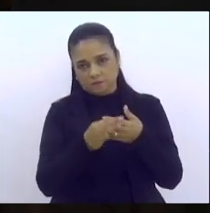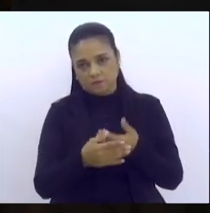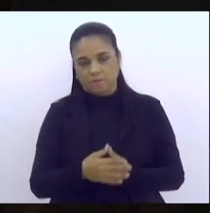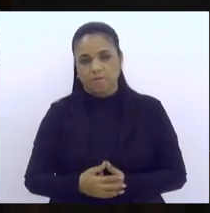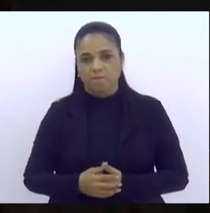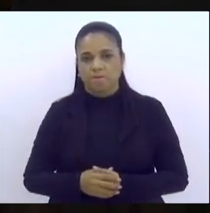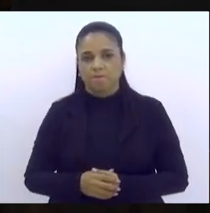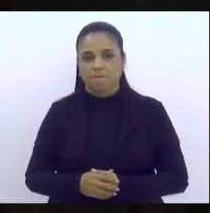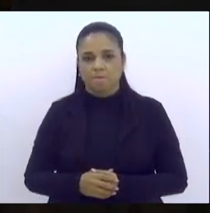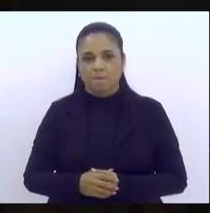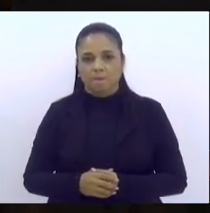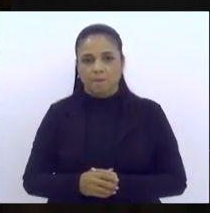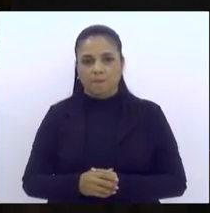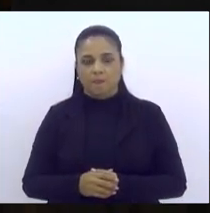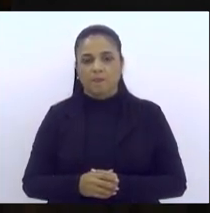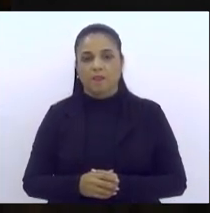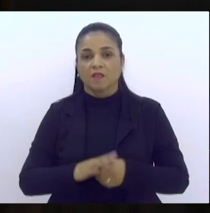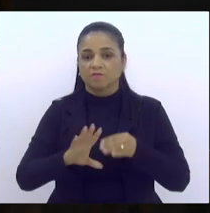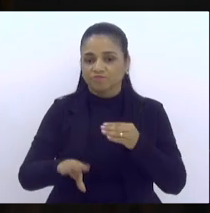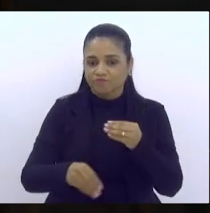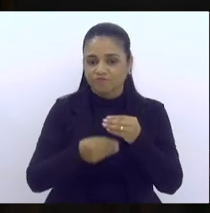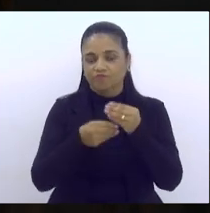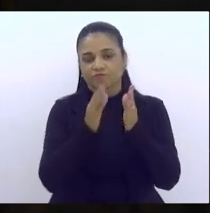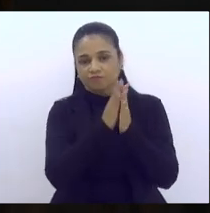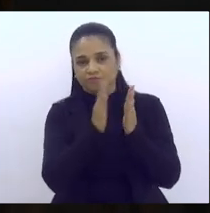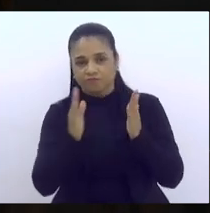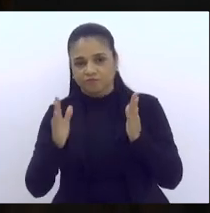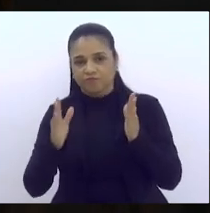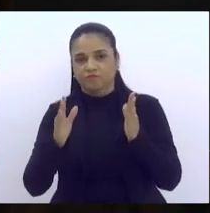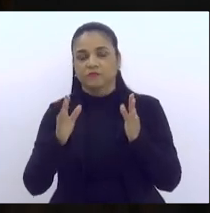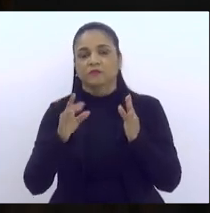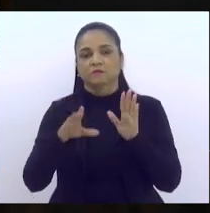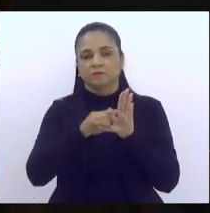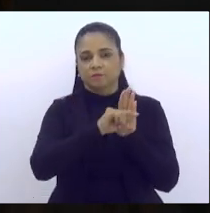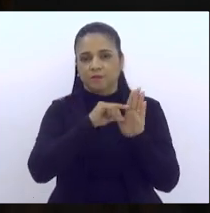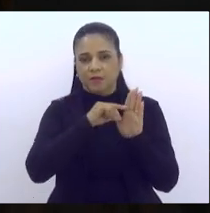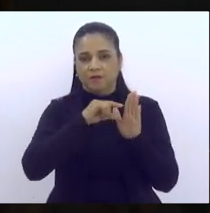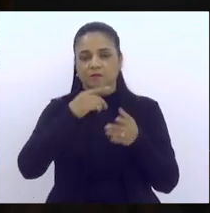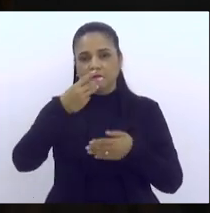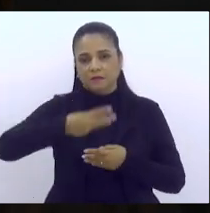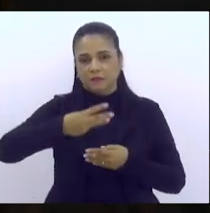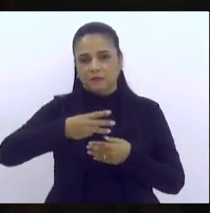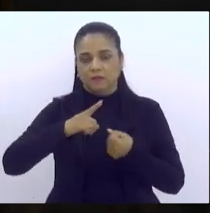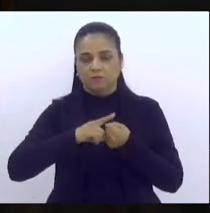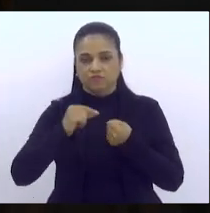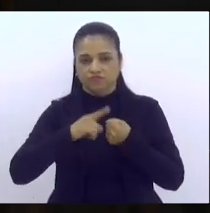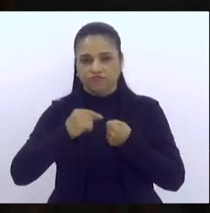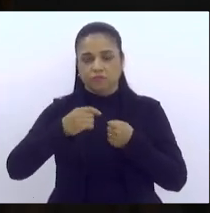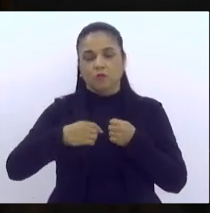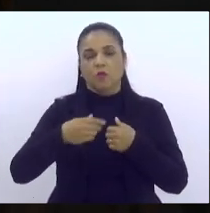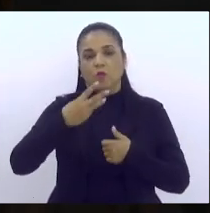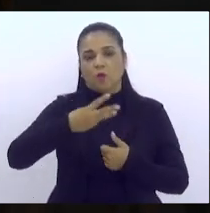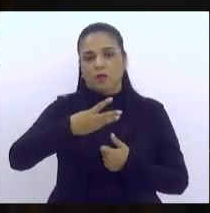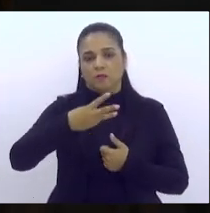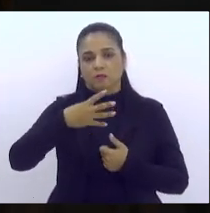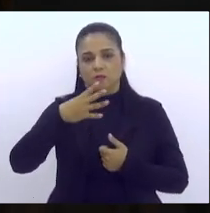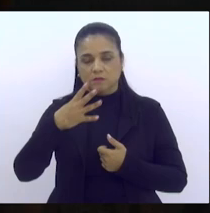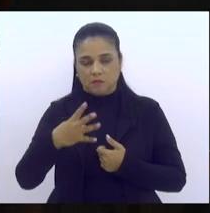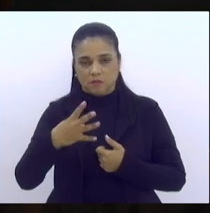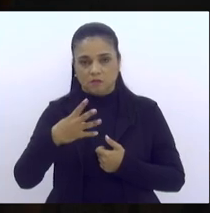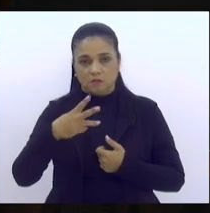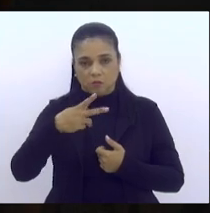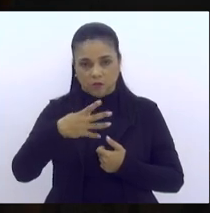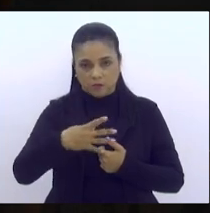técnicas. Incluídos na ordem do dia, de acordo com o parágrafo 3º do artigo 47 do Regimento Interno, em